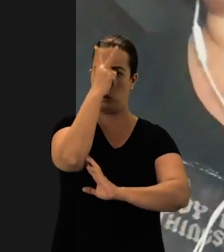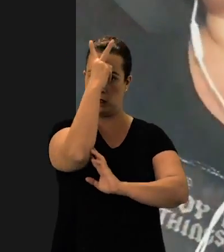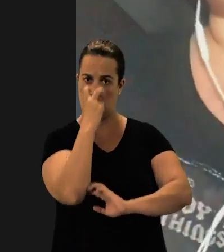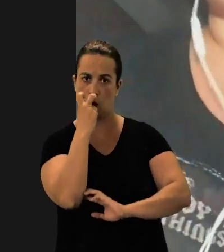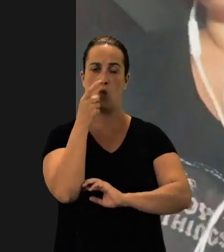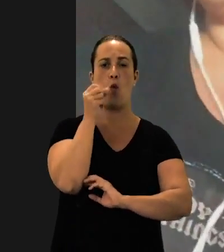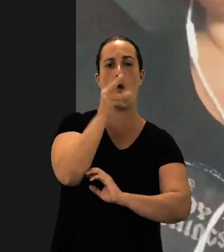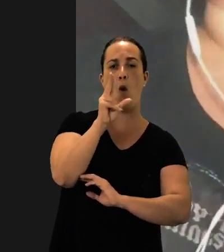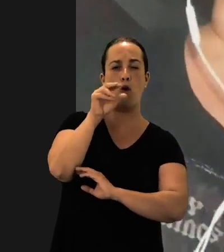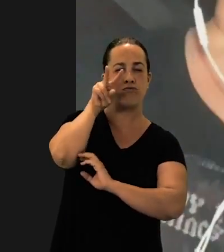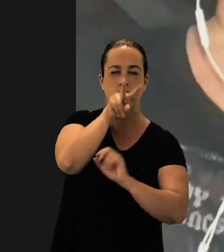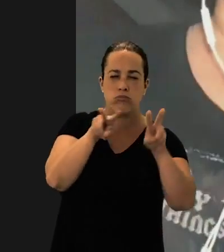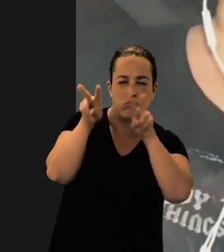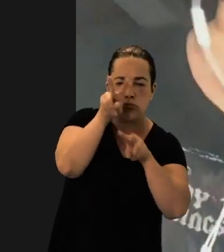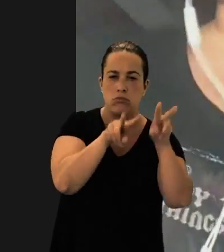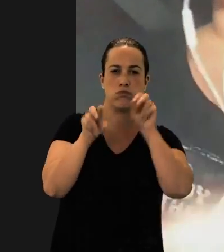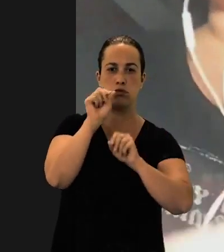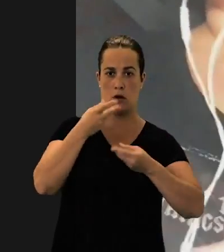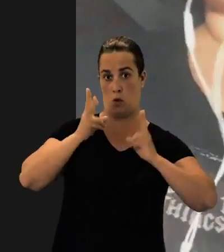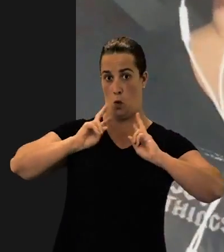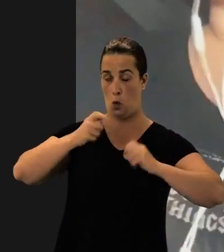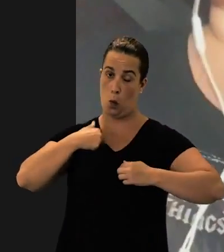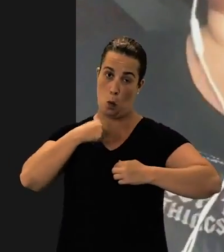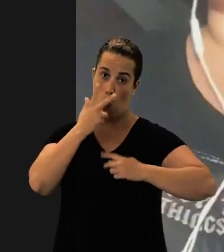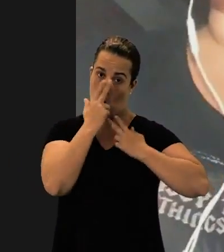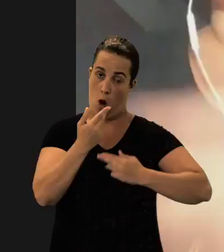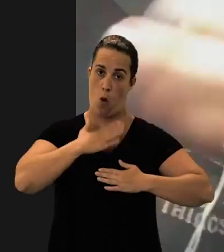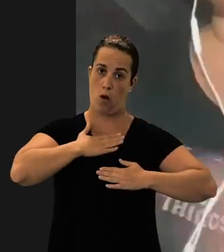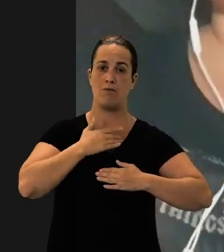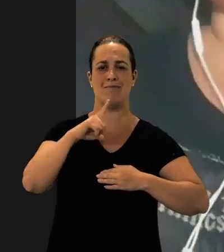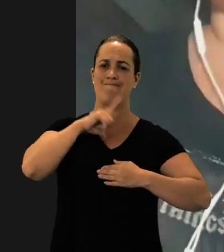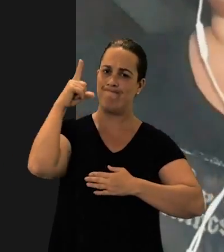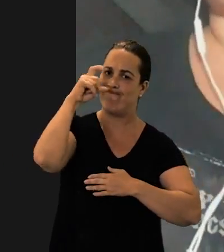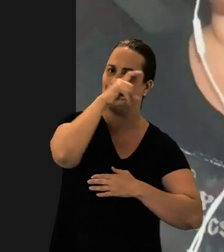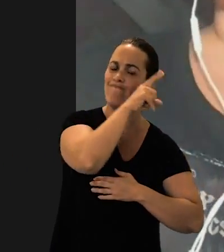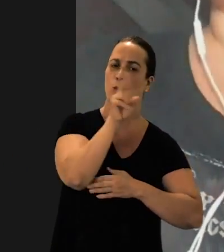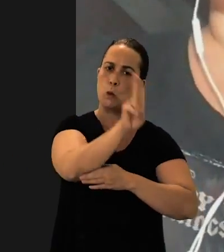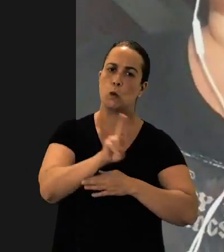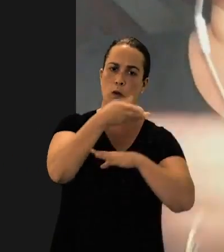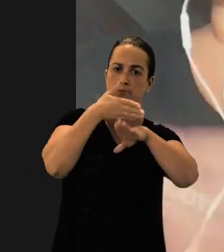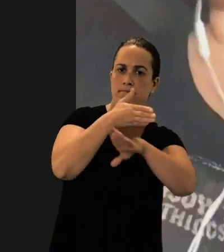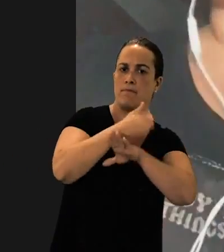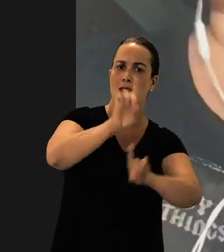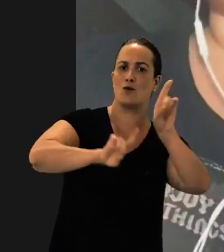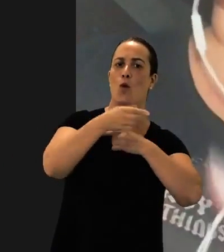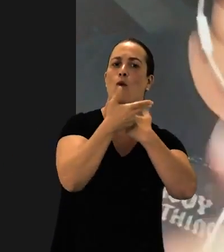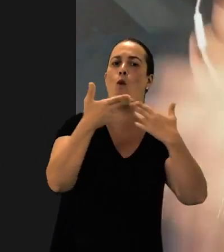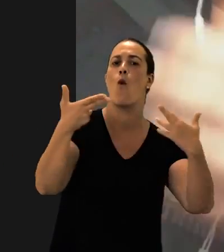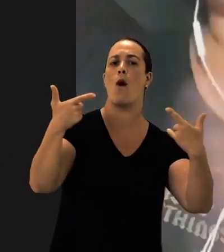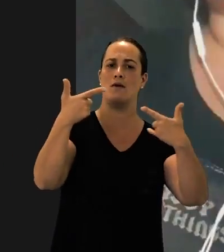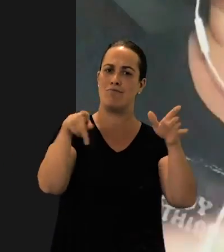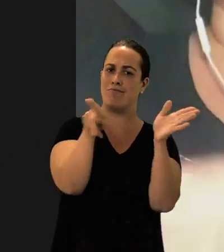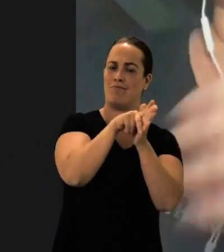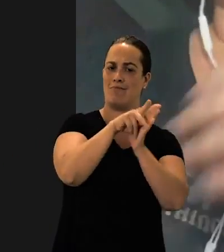que tem baixa visão, como é o meu caso, nós temos muita dificuldade para usufruir de determinados produtos audiovisuais,